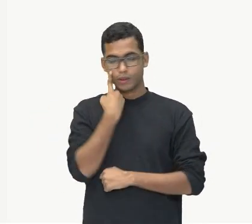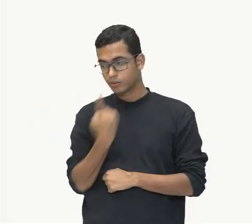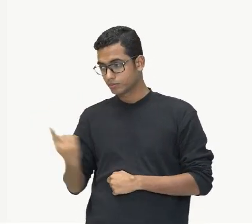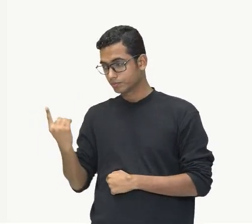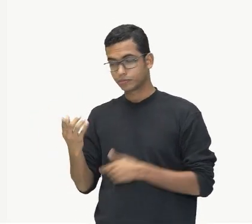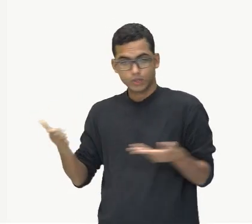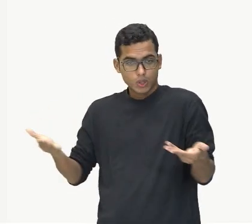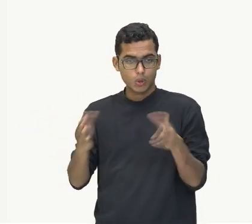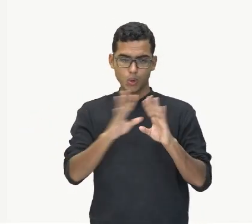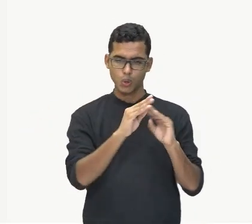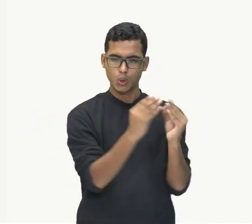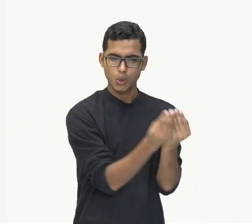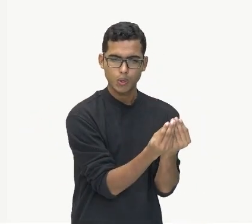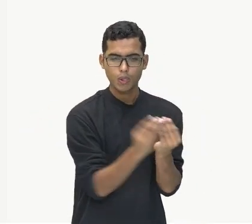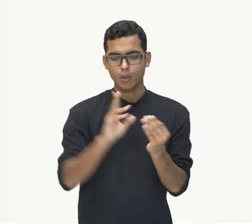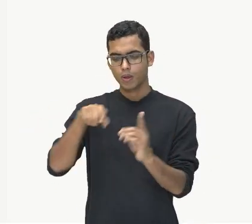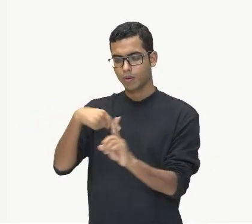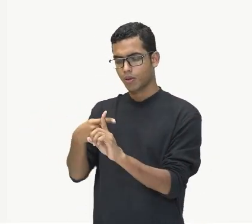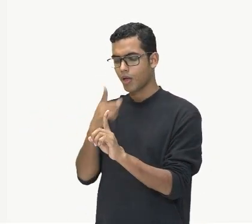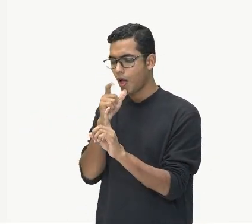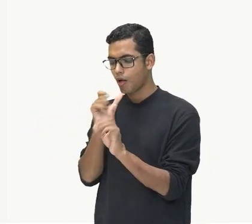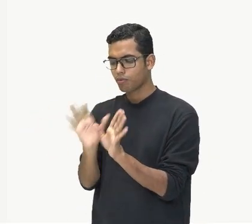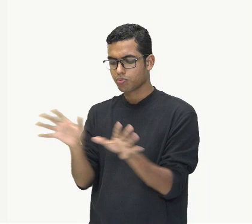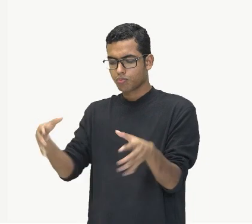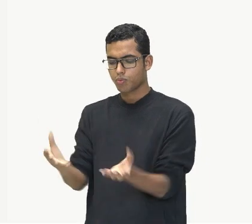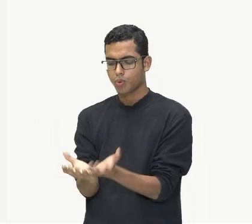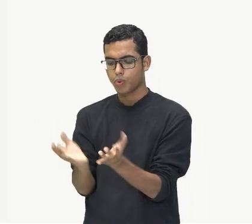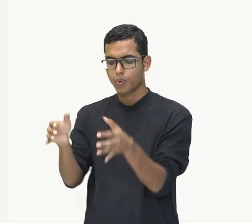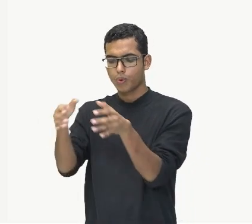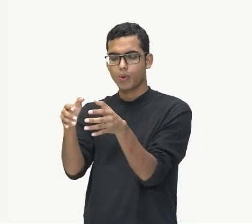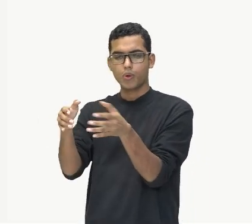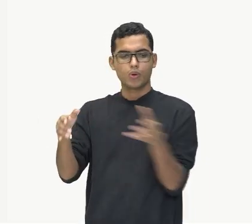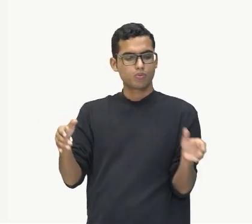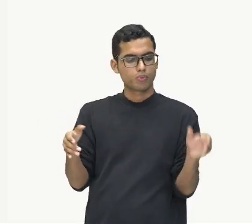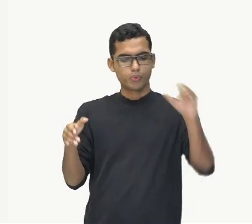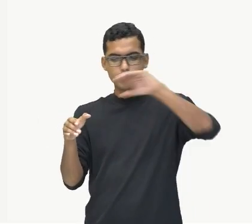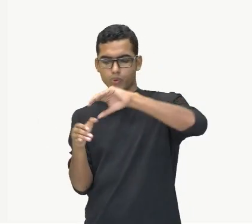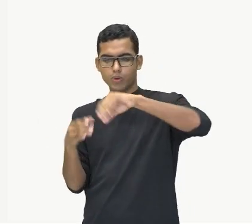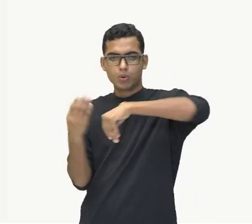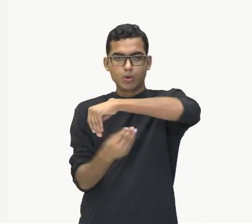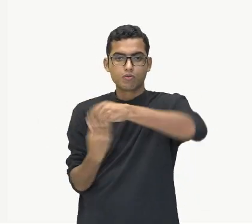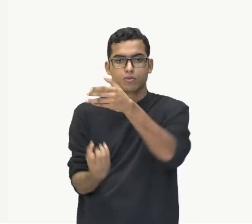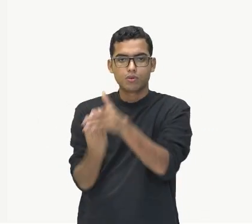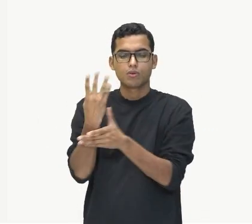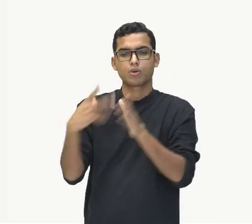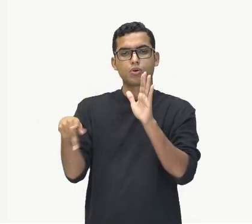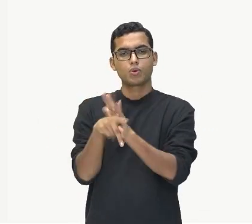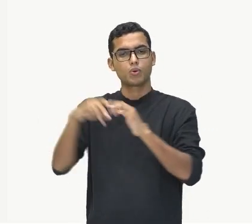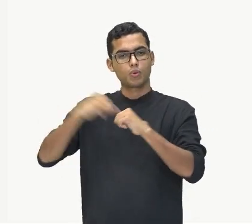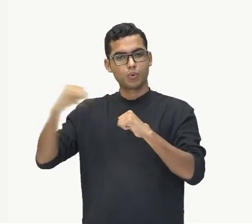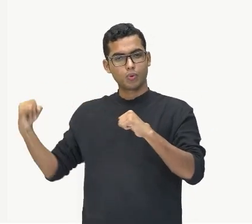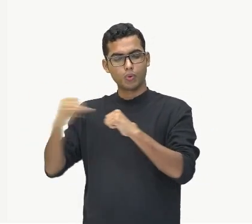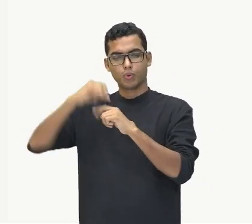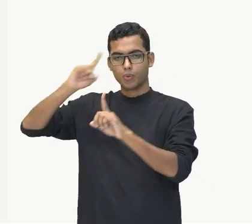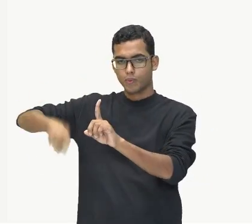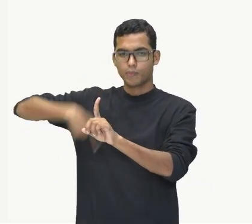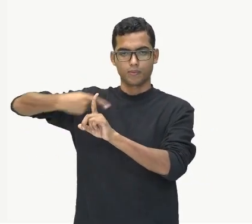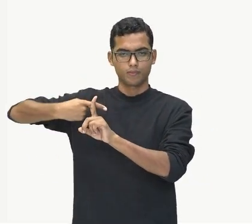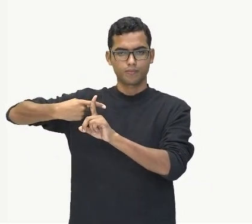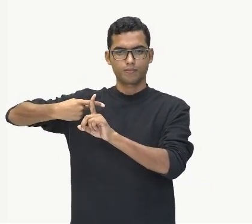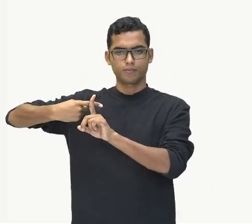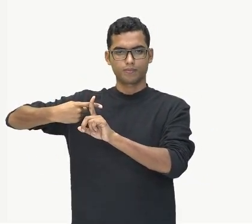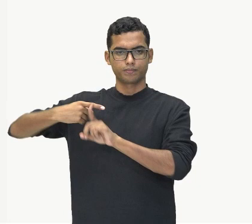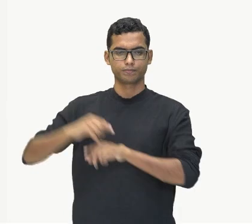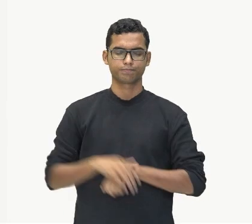água, e aí ele vai produzir um íon positivo. E esse íon